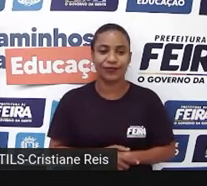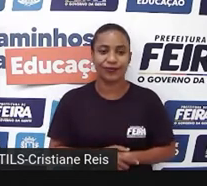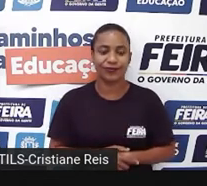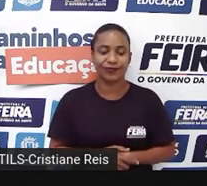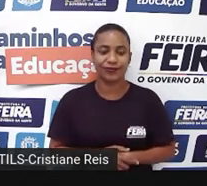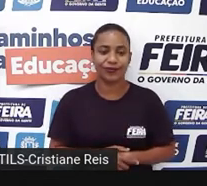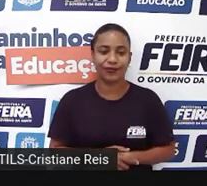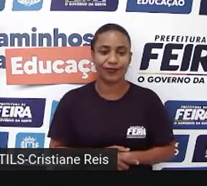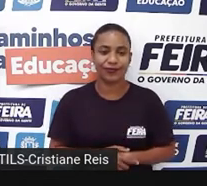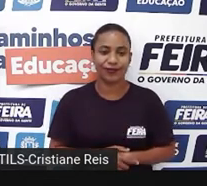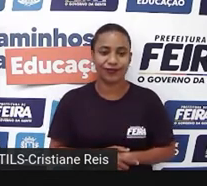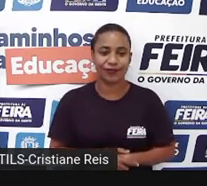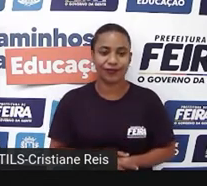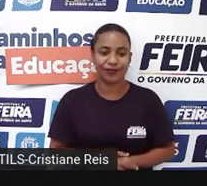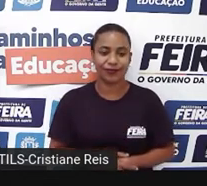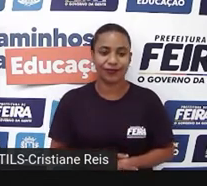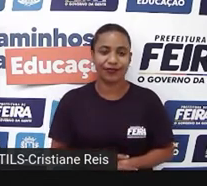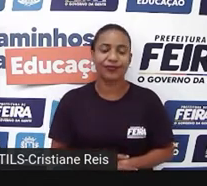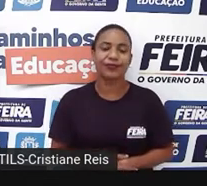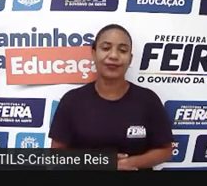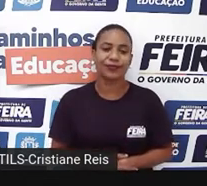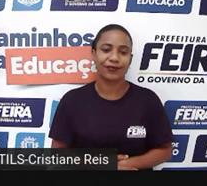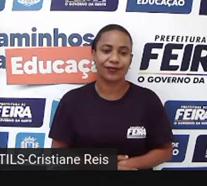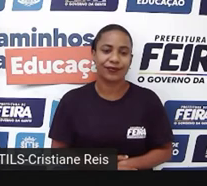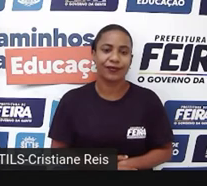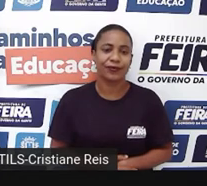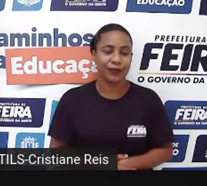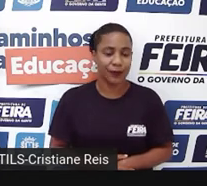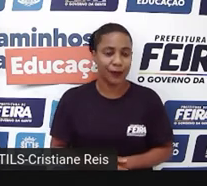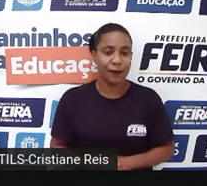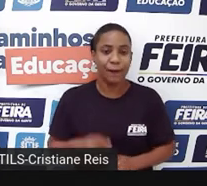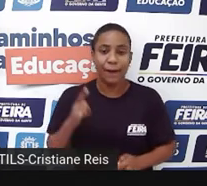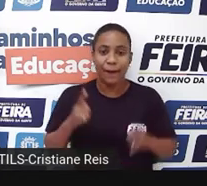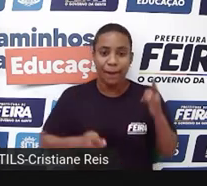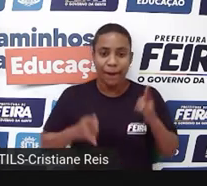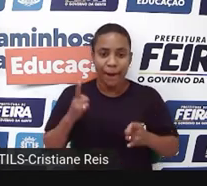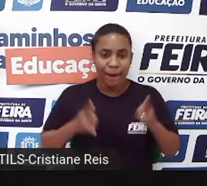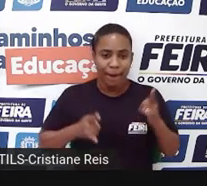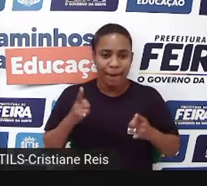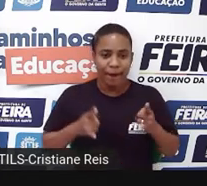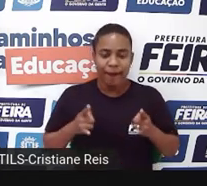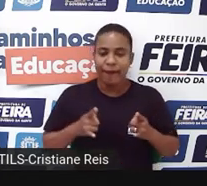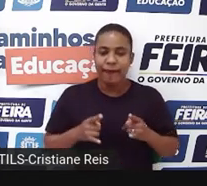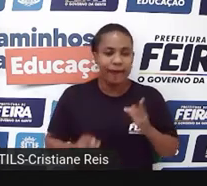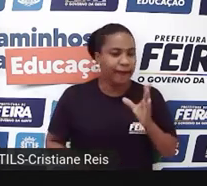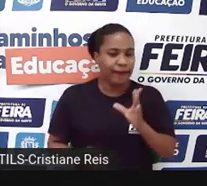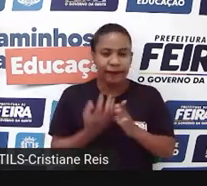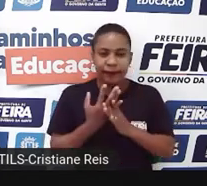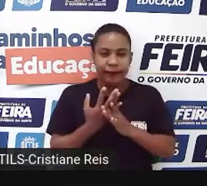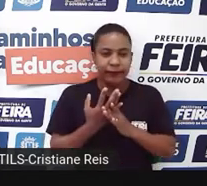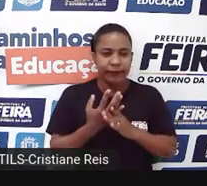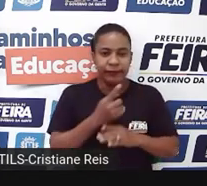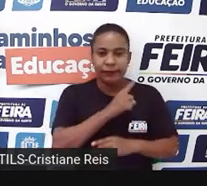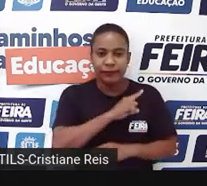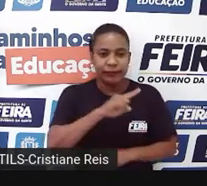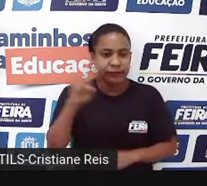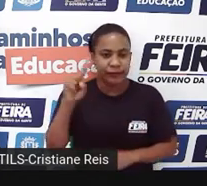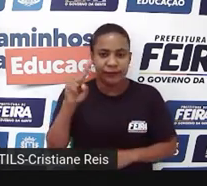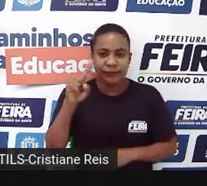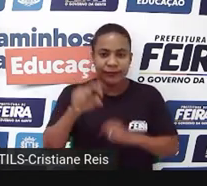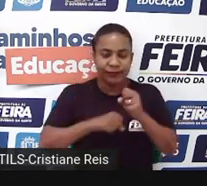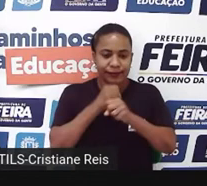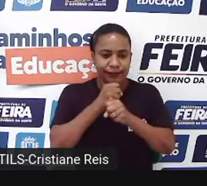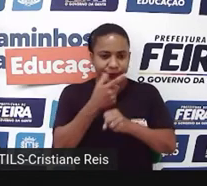in 2023. Transformers não será lançado em 2023, que é a nossa